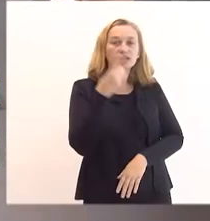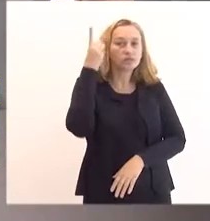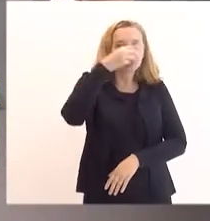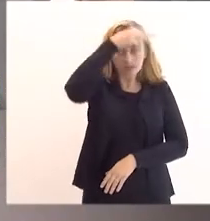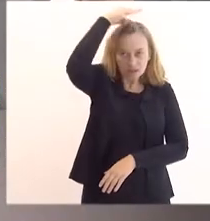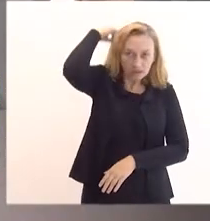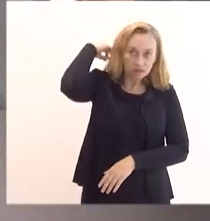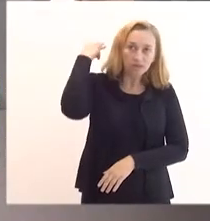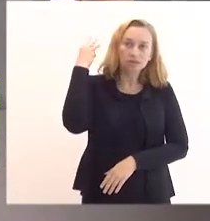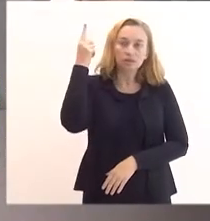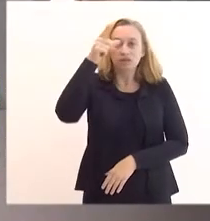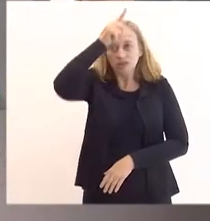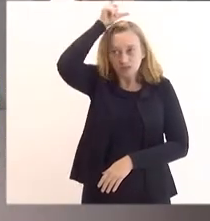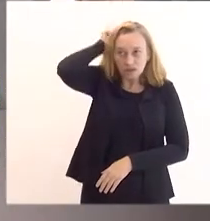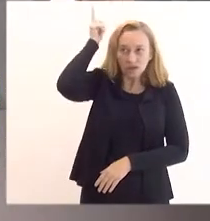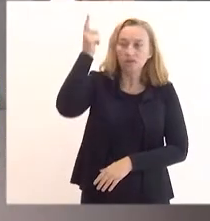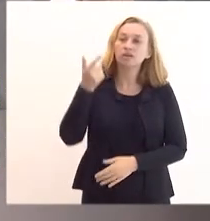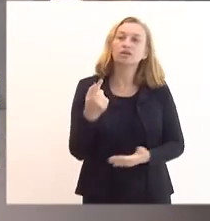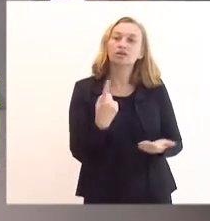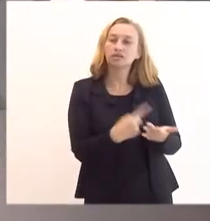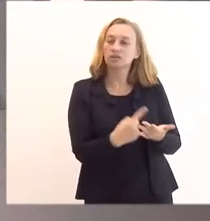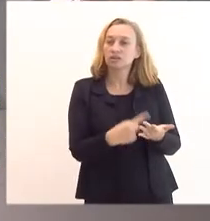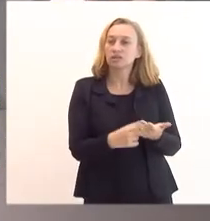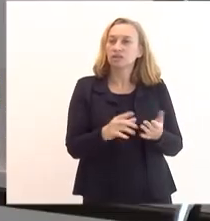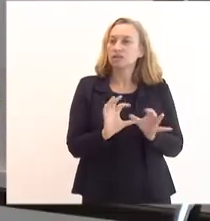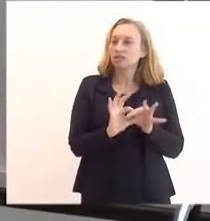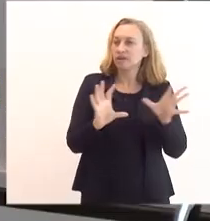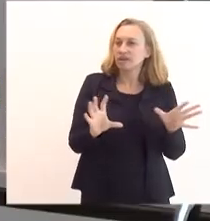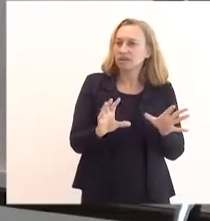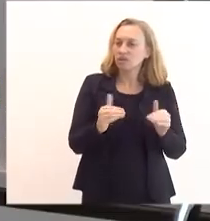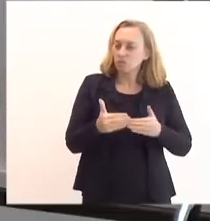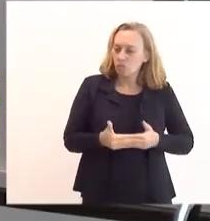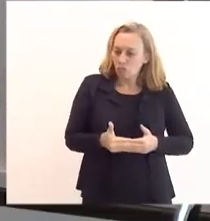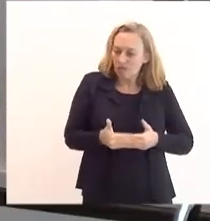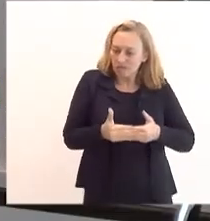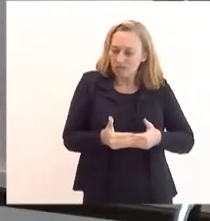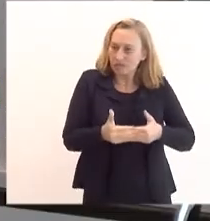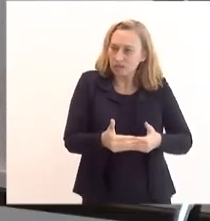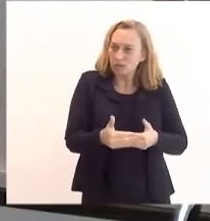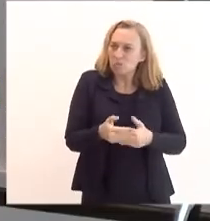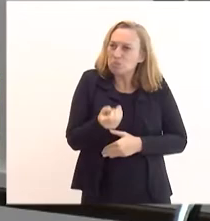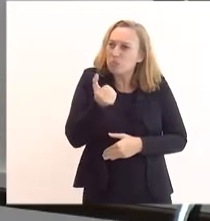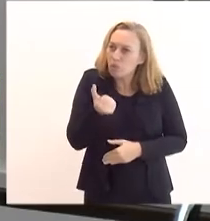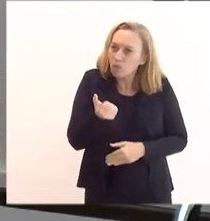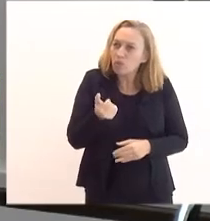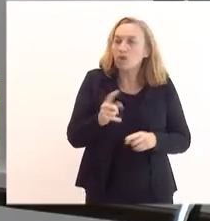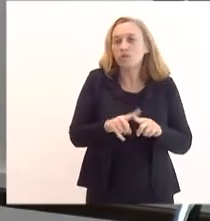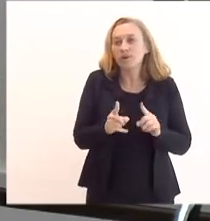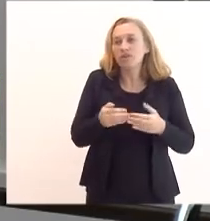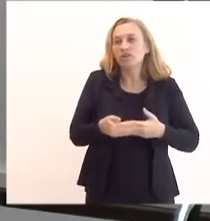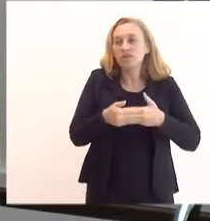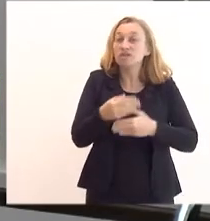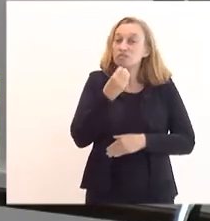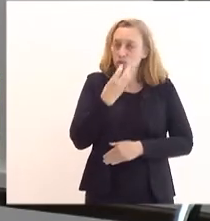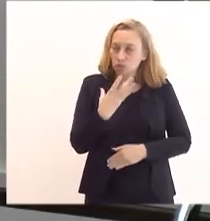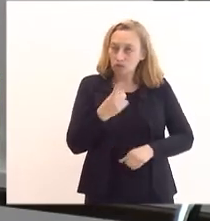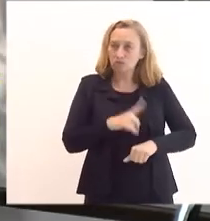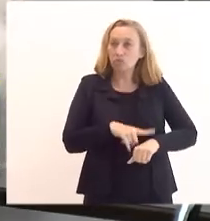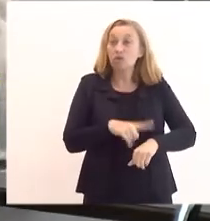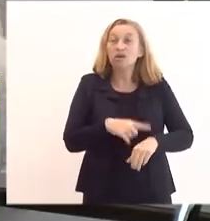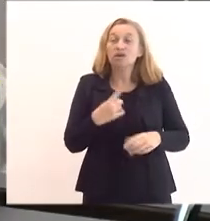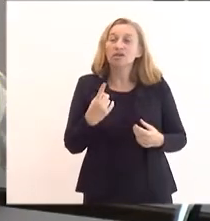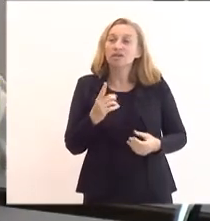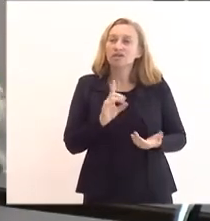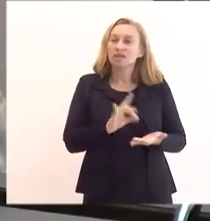do parecer do Luiz Paulo com o autorizativo, que seria um pequeno avanço, mas o avanço possível nesse momento, que, no fundo, a